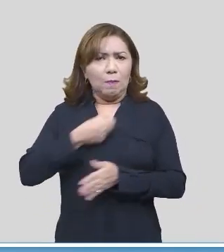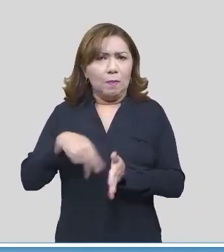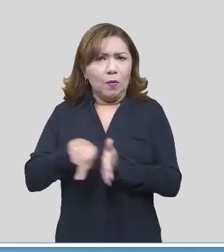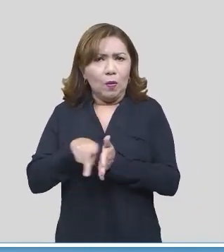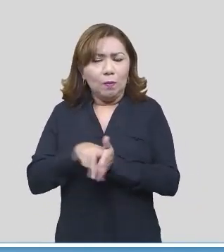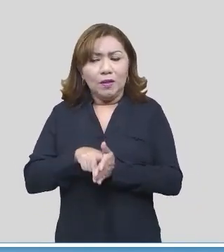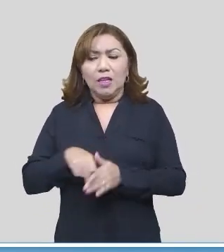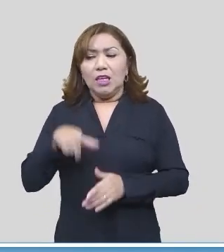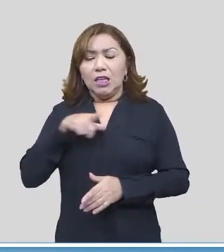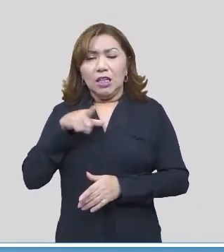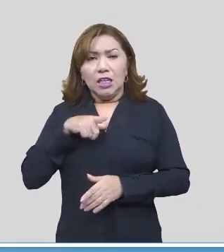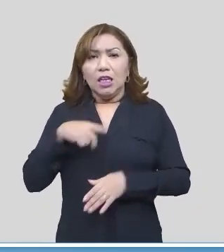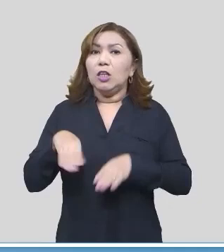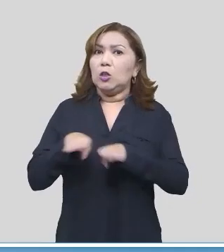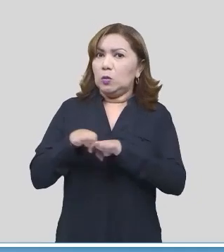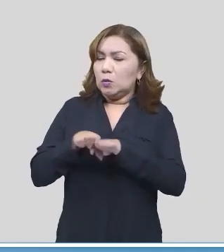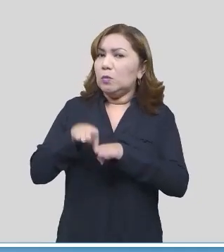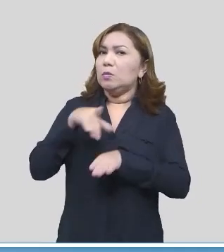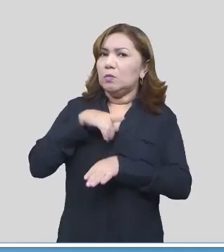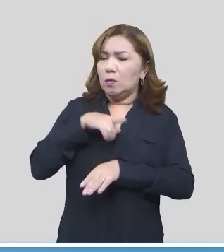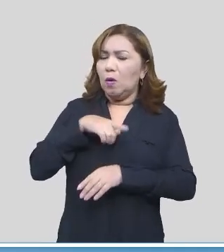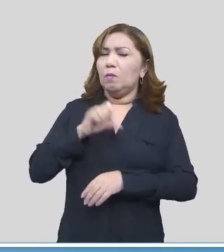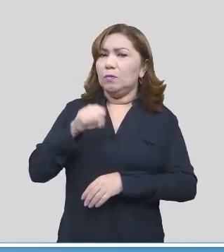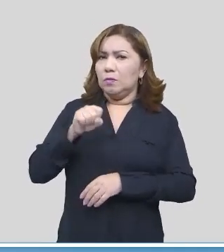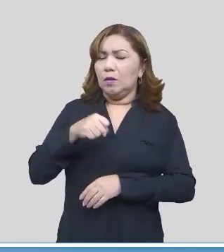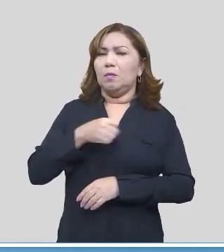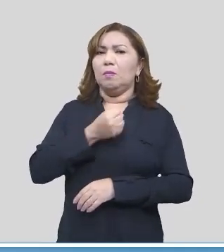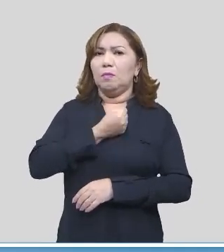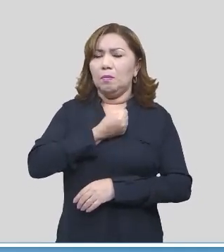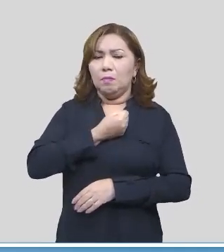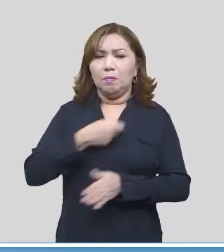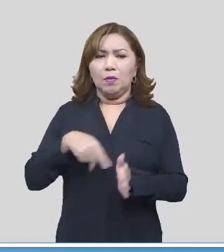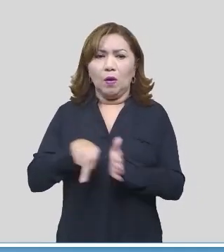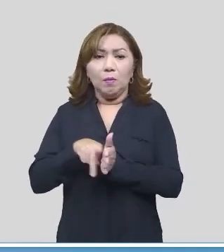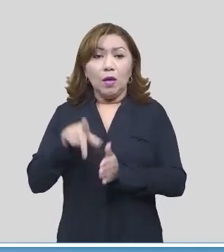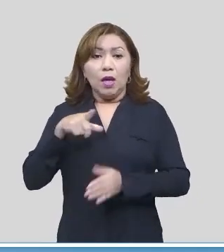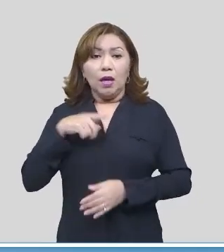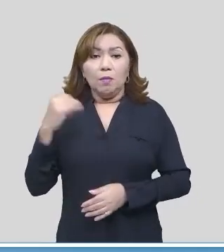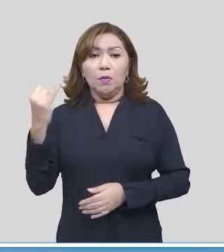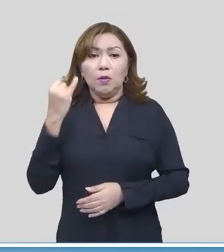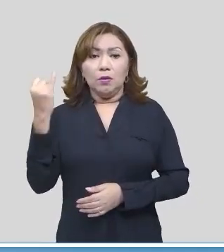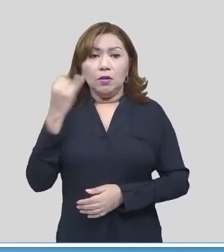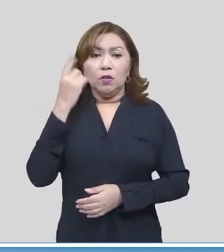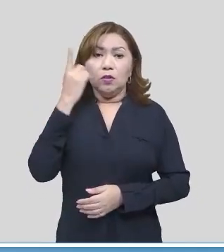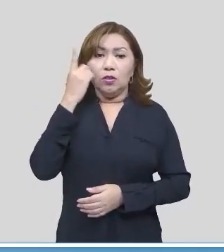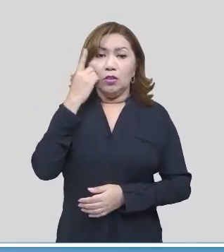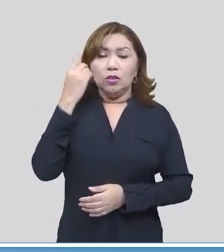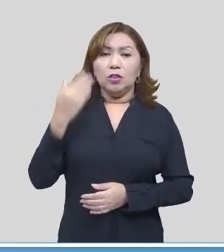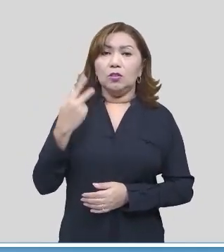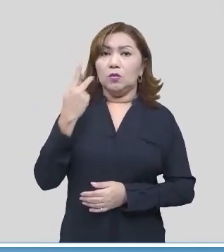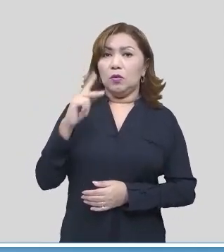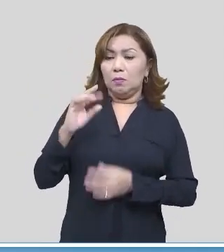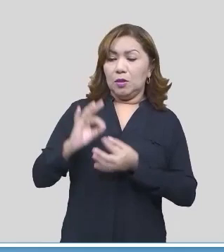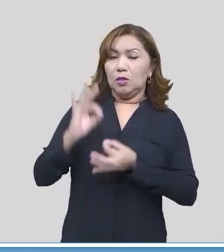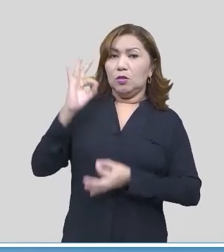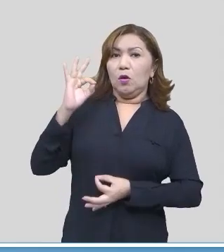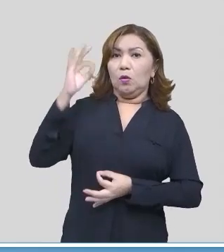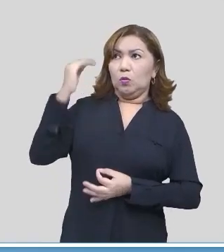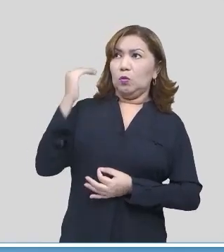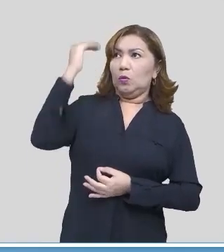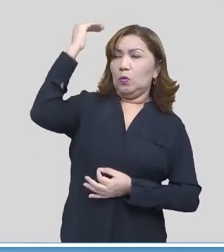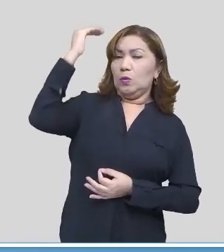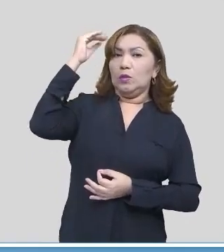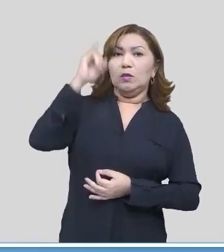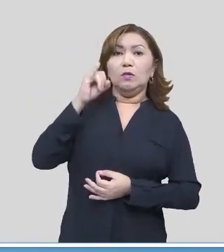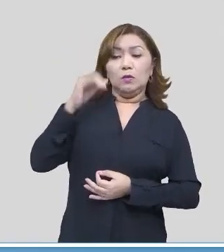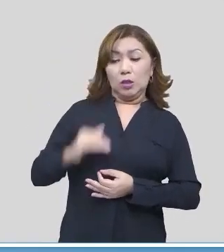e as não padronizadas? O quanto é importante no nosso dia a dia, estamos sempre medindo a sua altura, se você cresceu ou não.